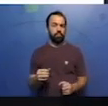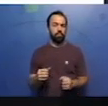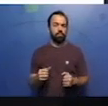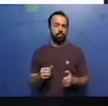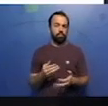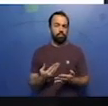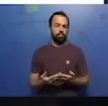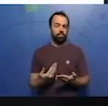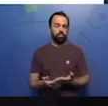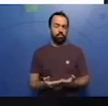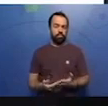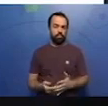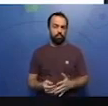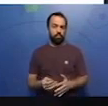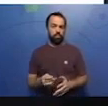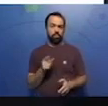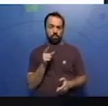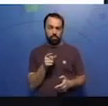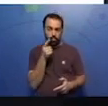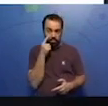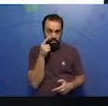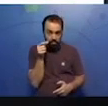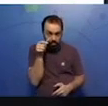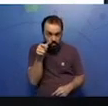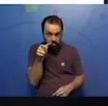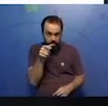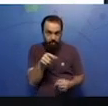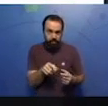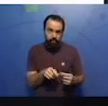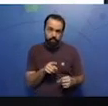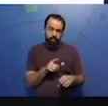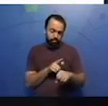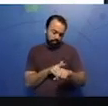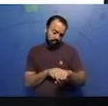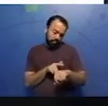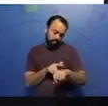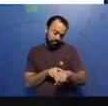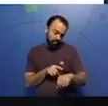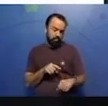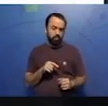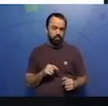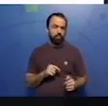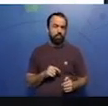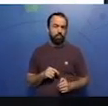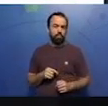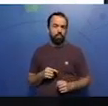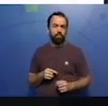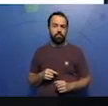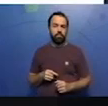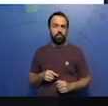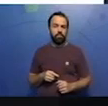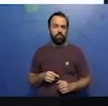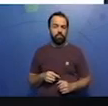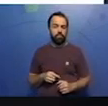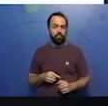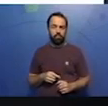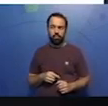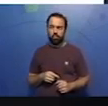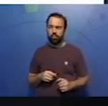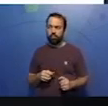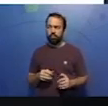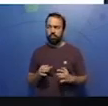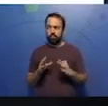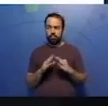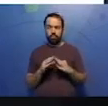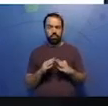você observe toda hora no relógio analógico, para que quem mora com você